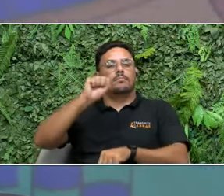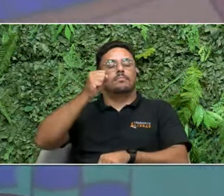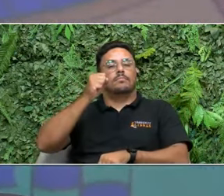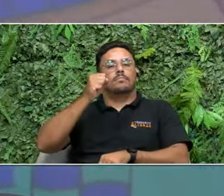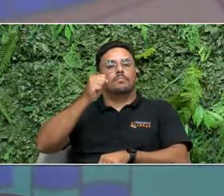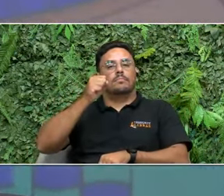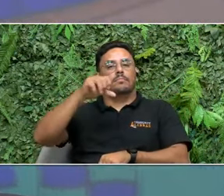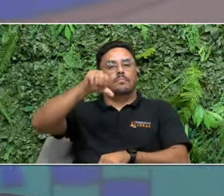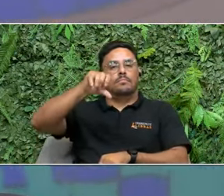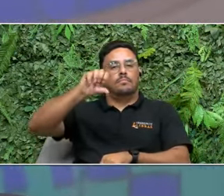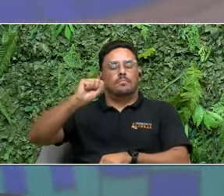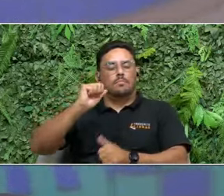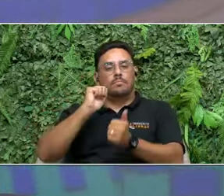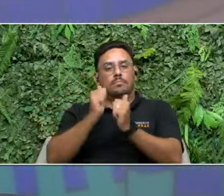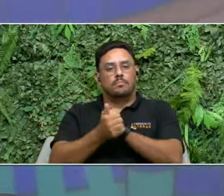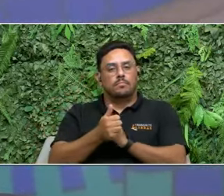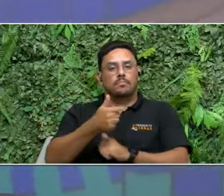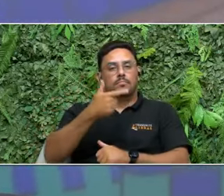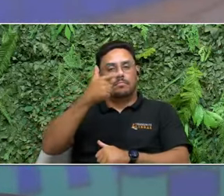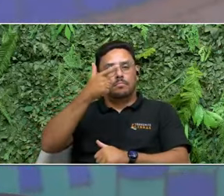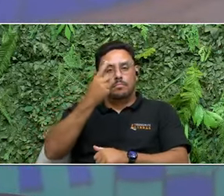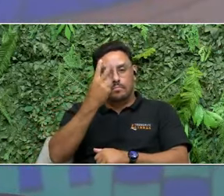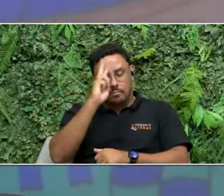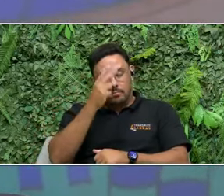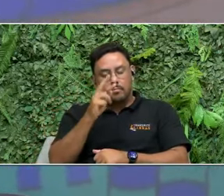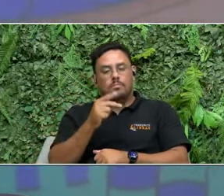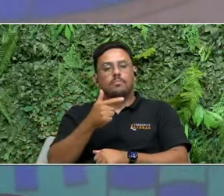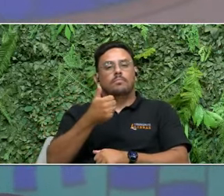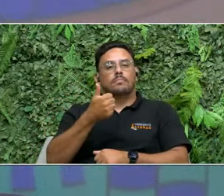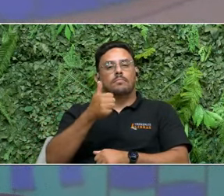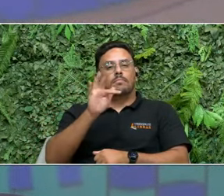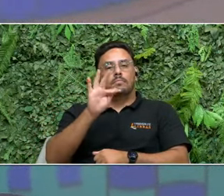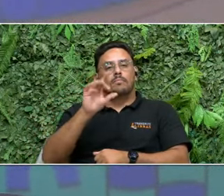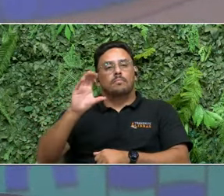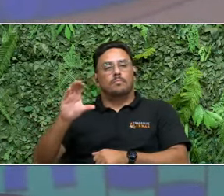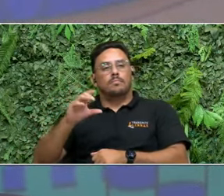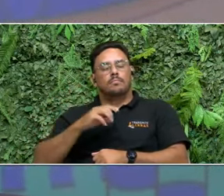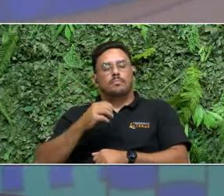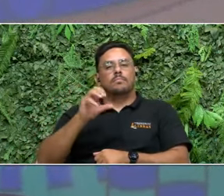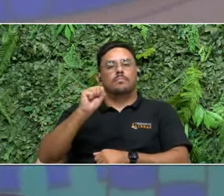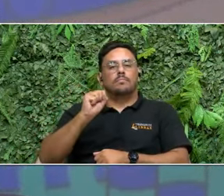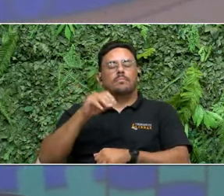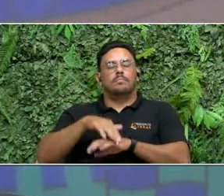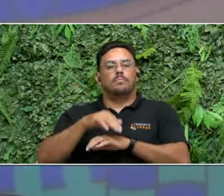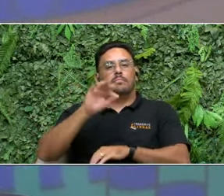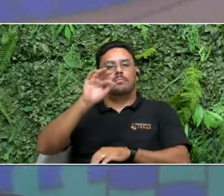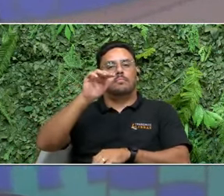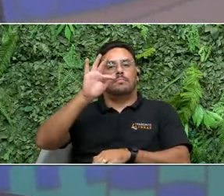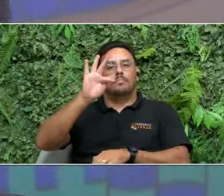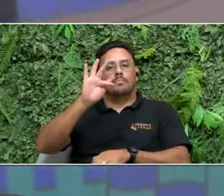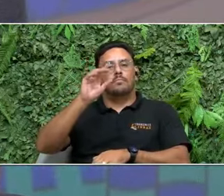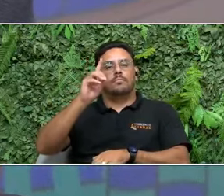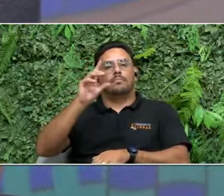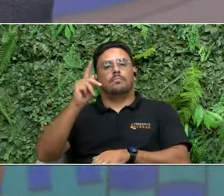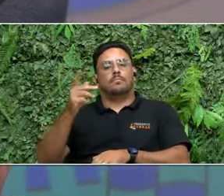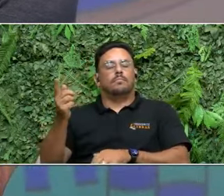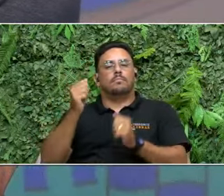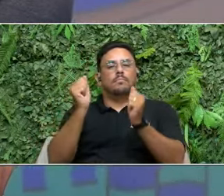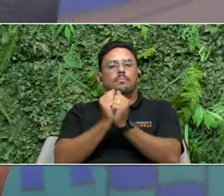tem o 98 Esporte meio-dia tem o 98 Futebol Clube e à noite às 8 da noite tem o FDP estamos